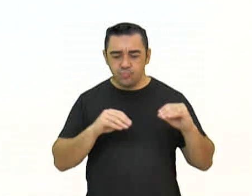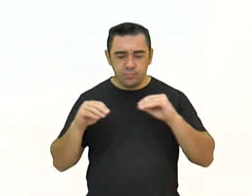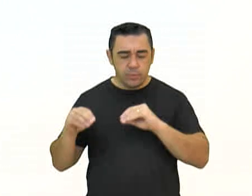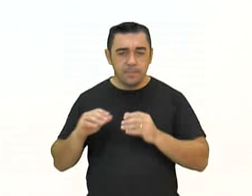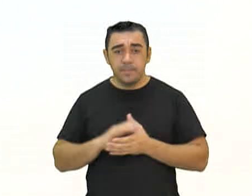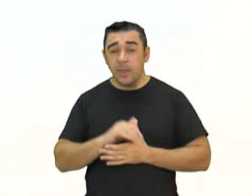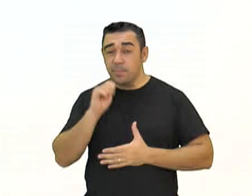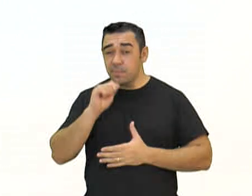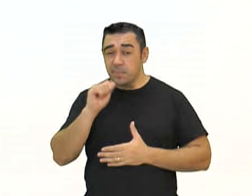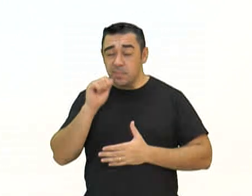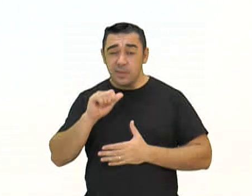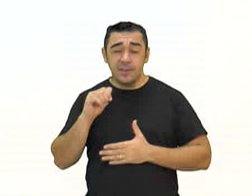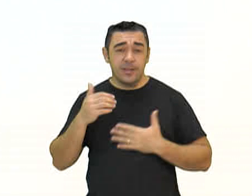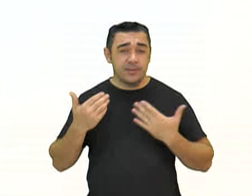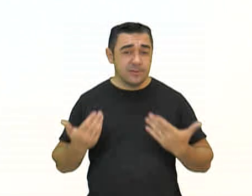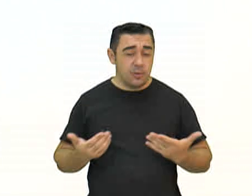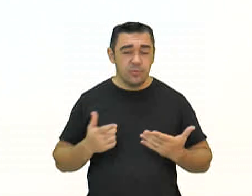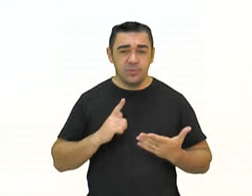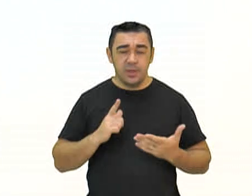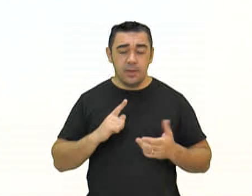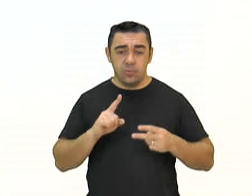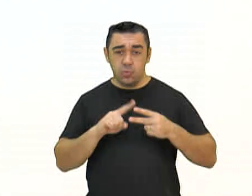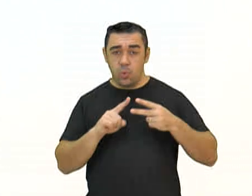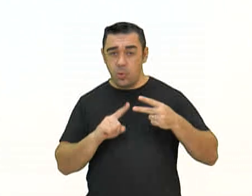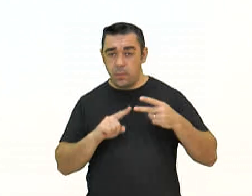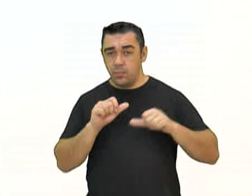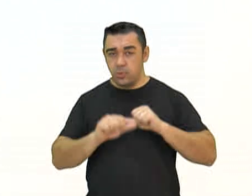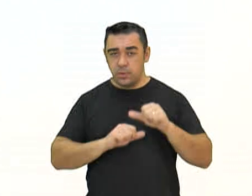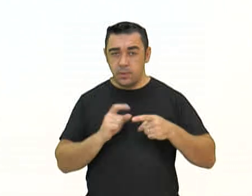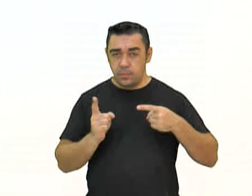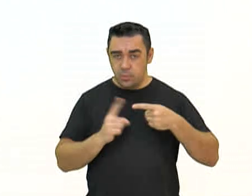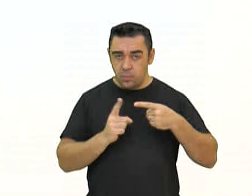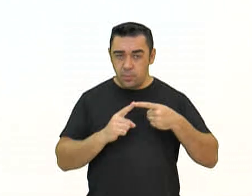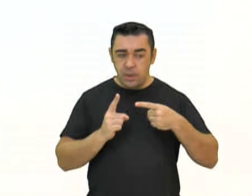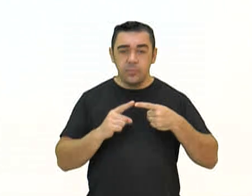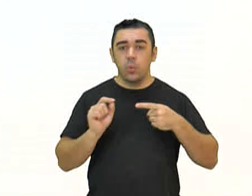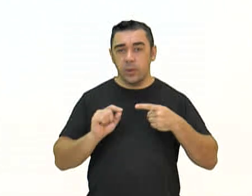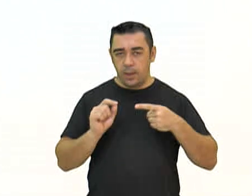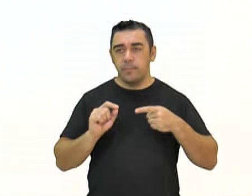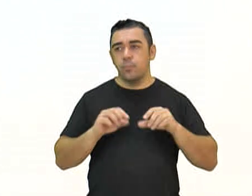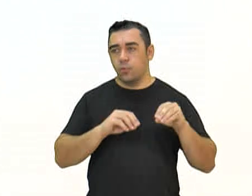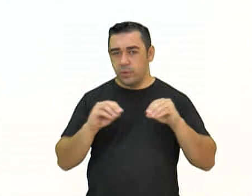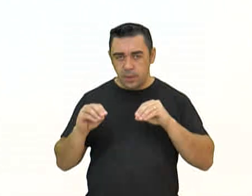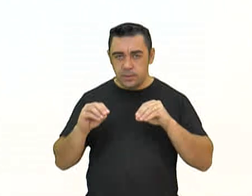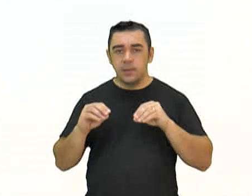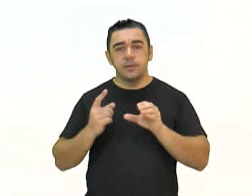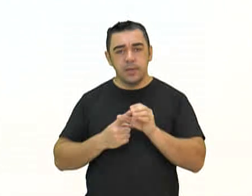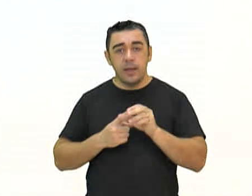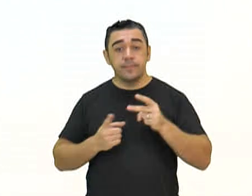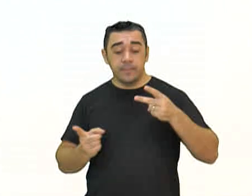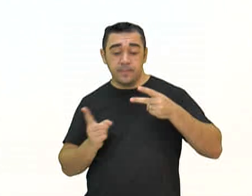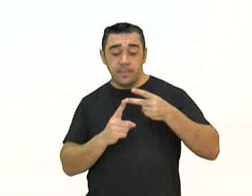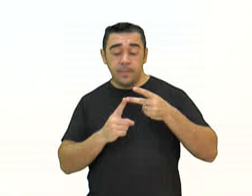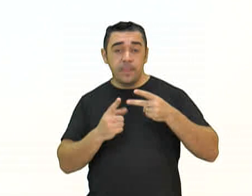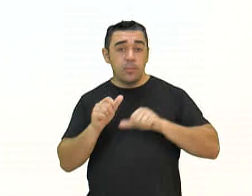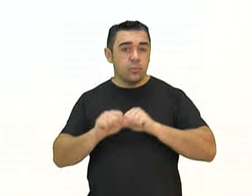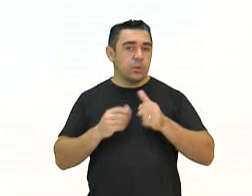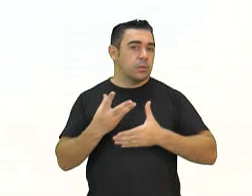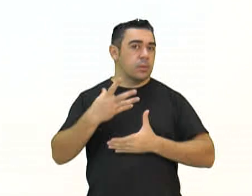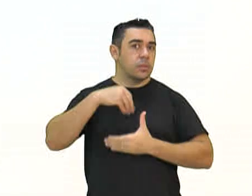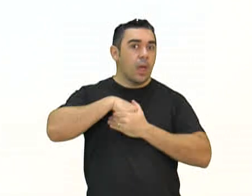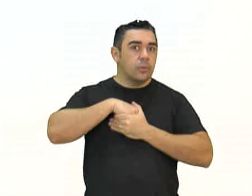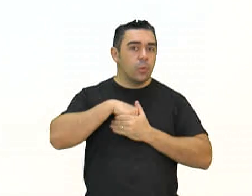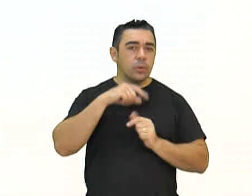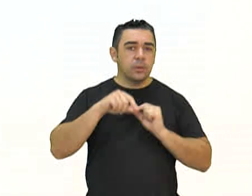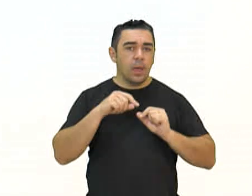Hilley enfrentará, portanto, duas mudanças. Uma externa, de cidade, e uma interna, o fim da